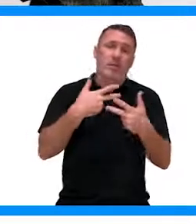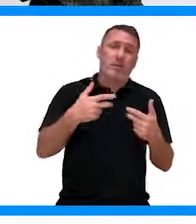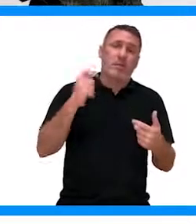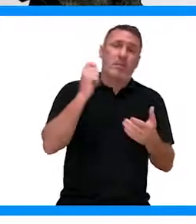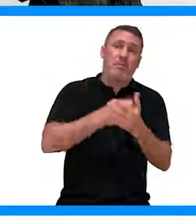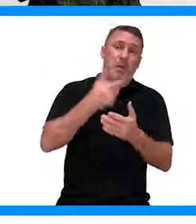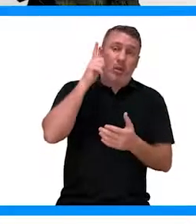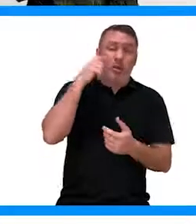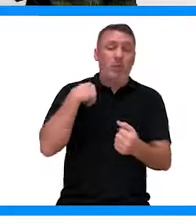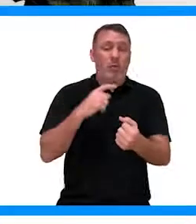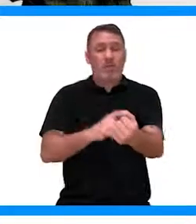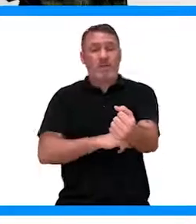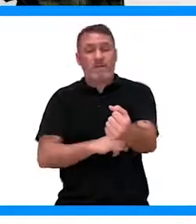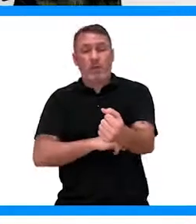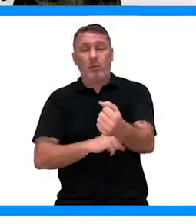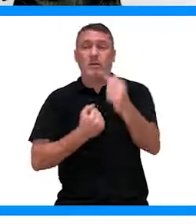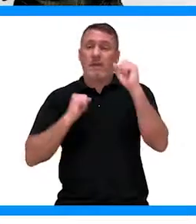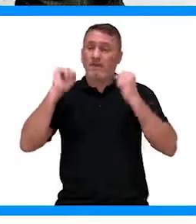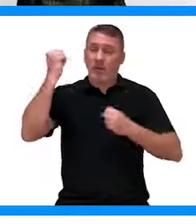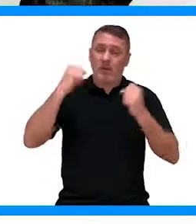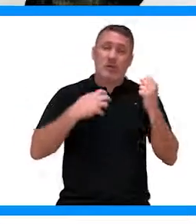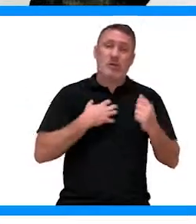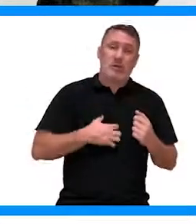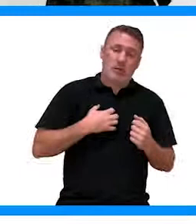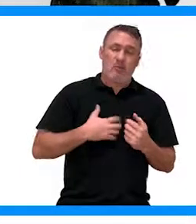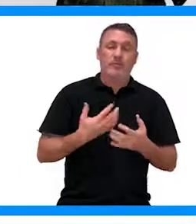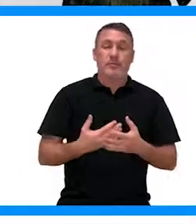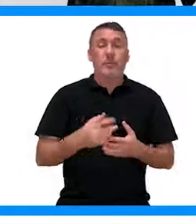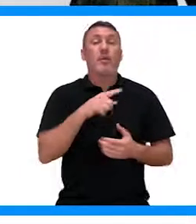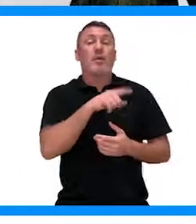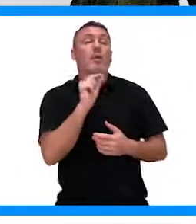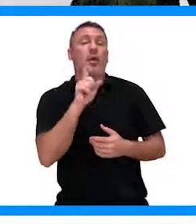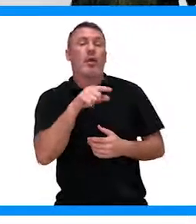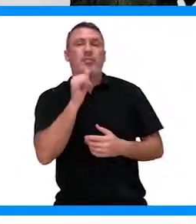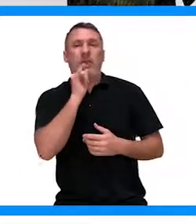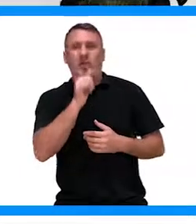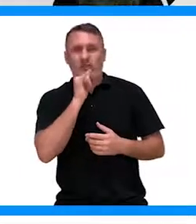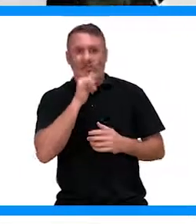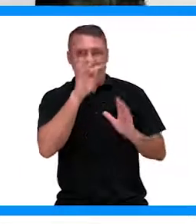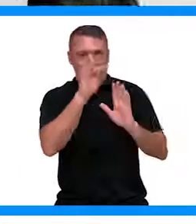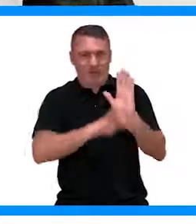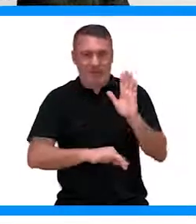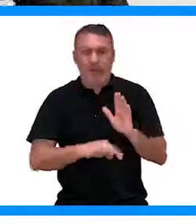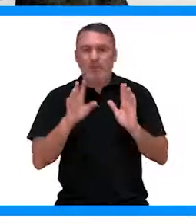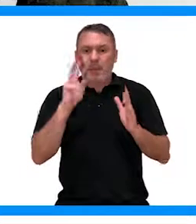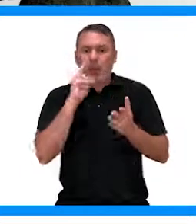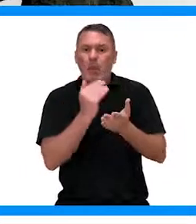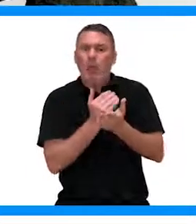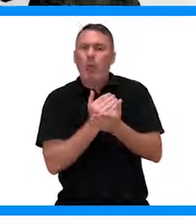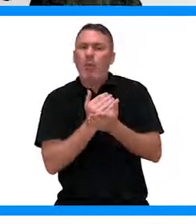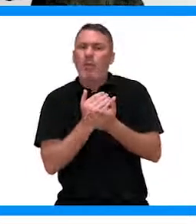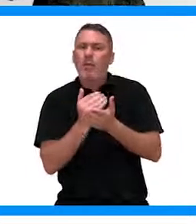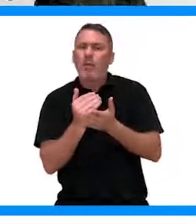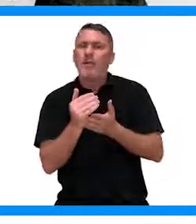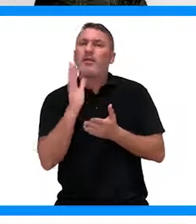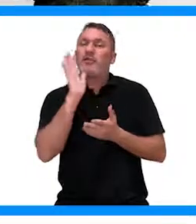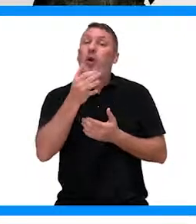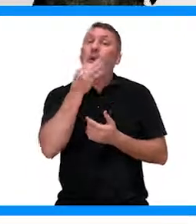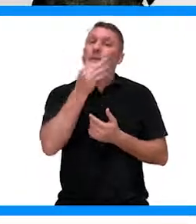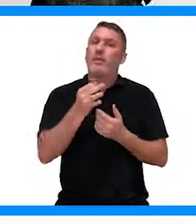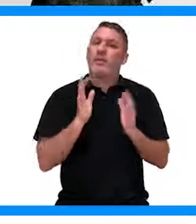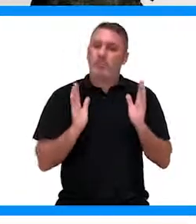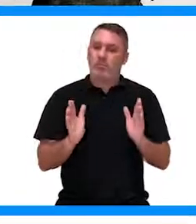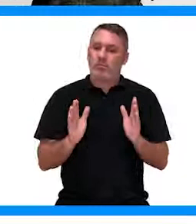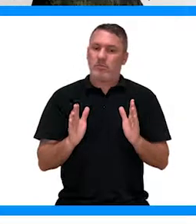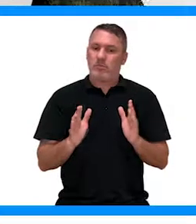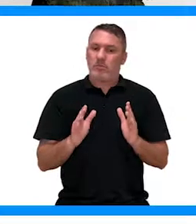ontem, estou nervoso, estou zangado. A gente tem aqui um texto, então, narrativo, mas aqui logo no início ele já vem